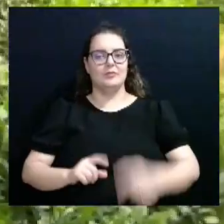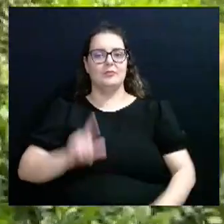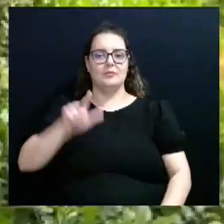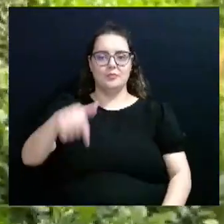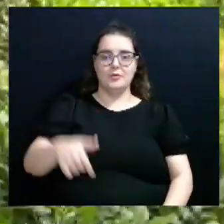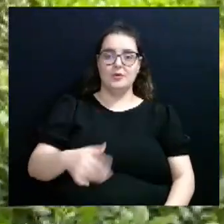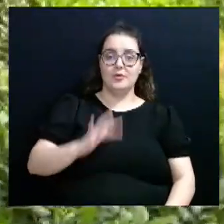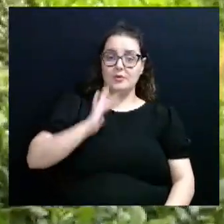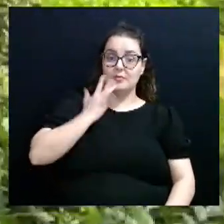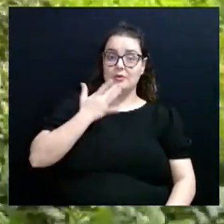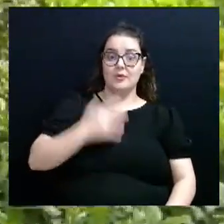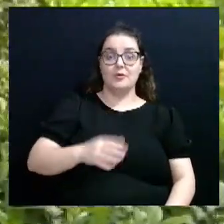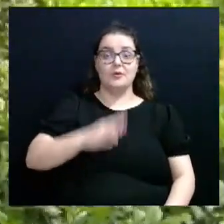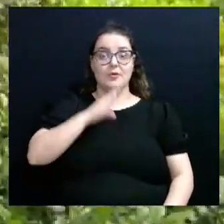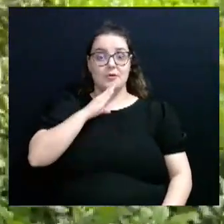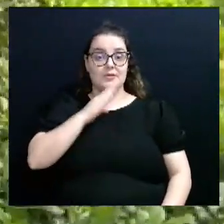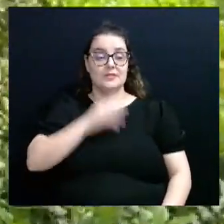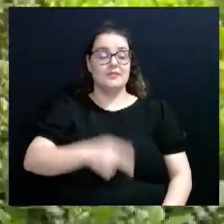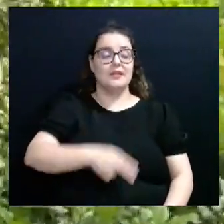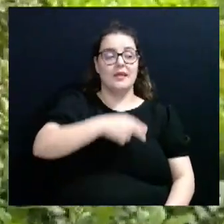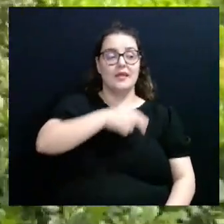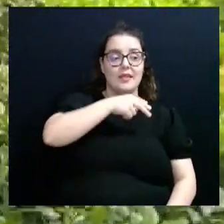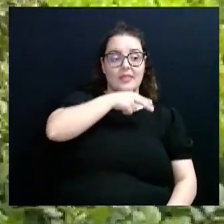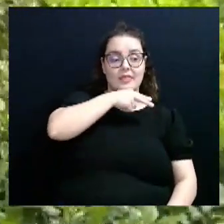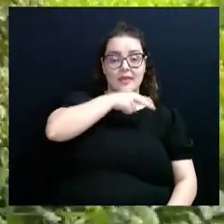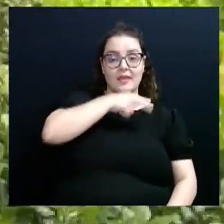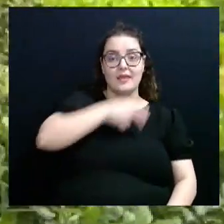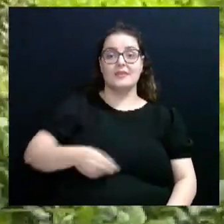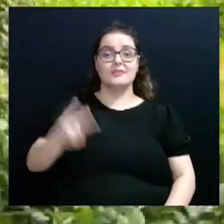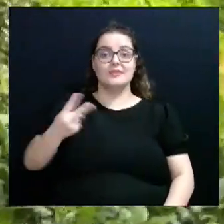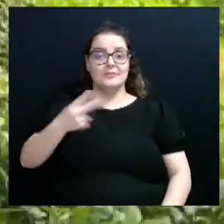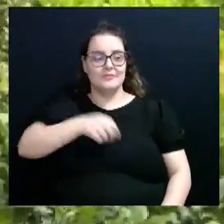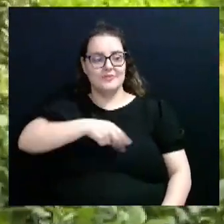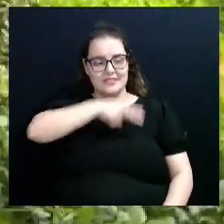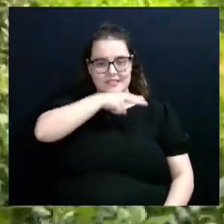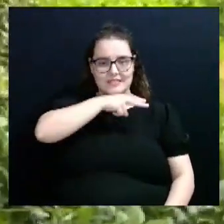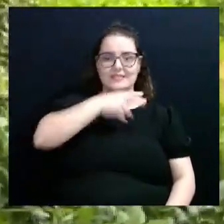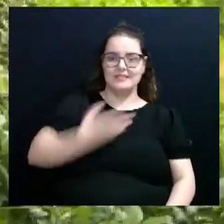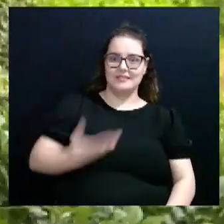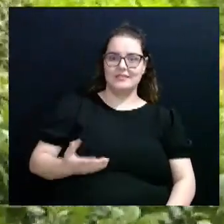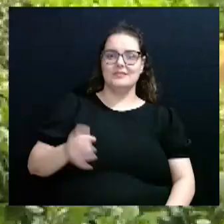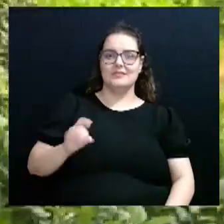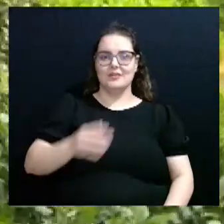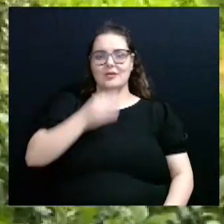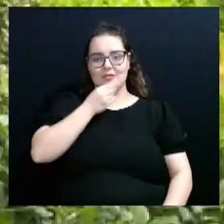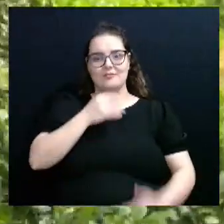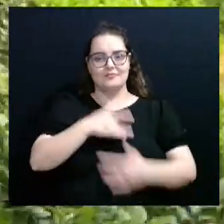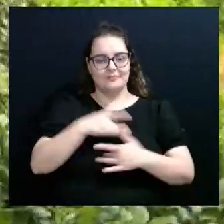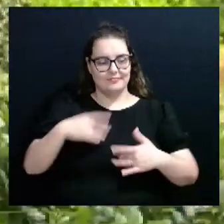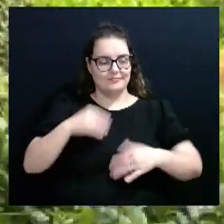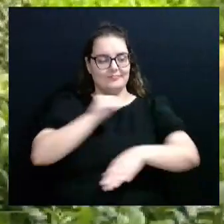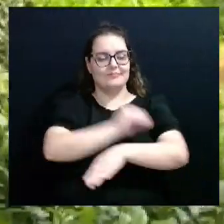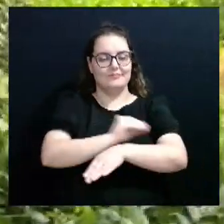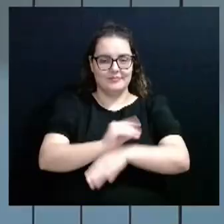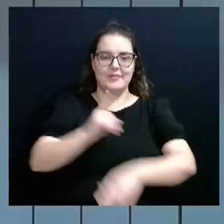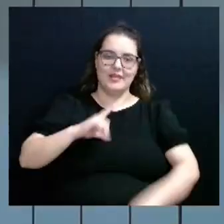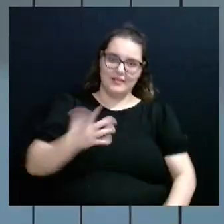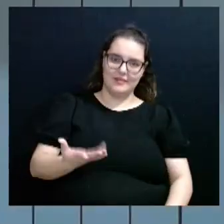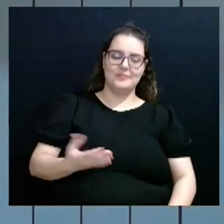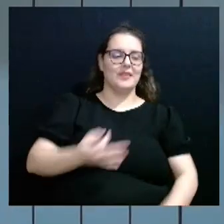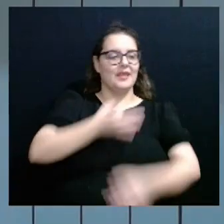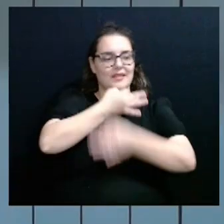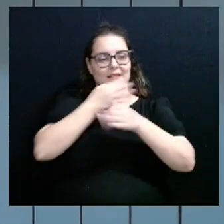e bisnetos, é algo que somente aquele homem que cuida efetivamente da saúde vai ter. Excelente, doutor Vinícius.